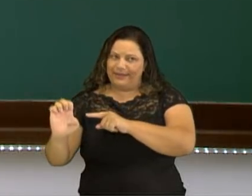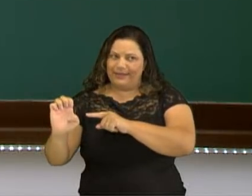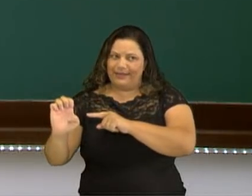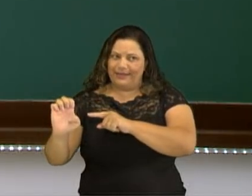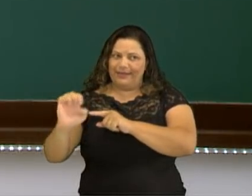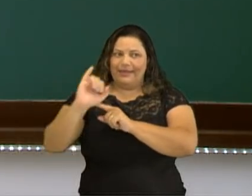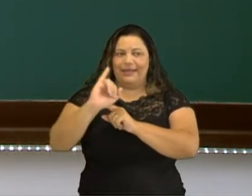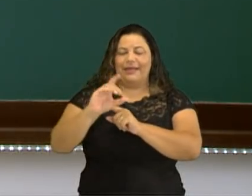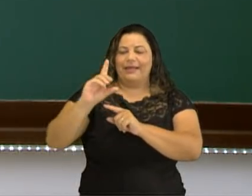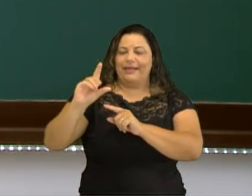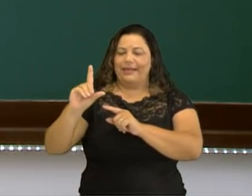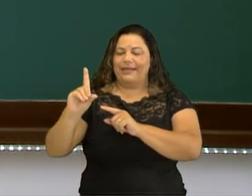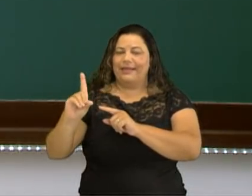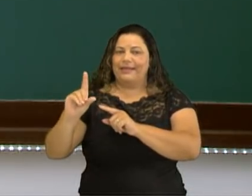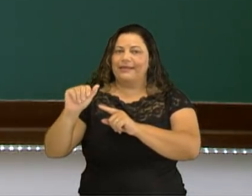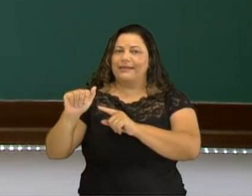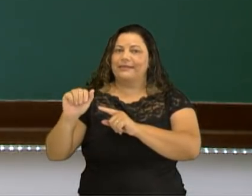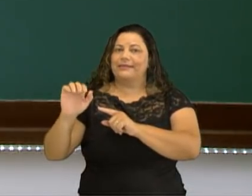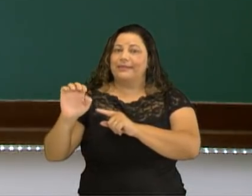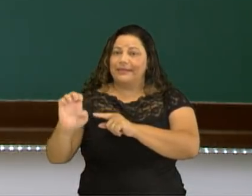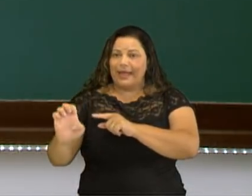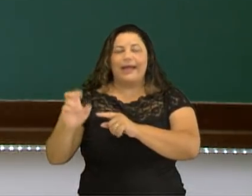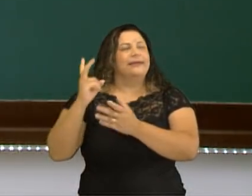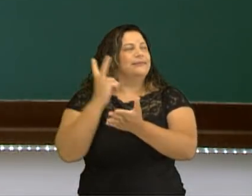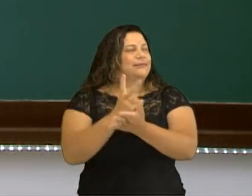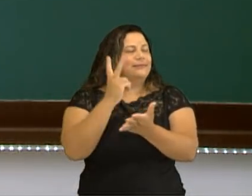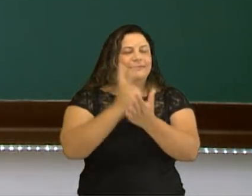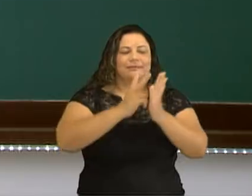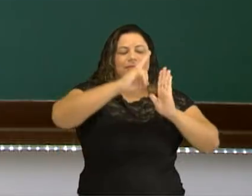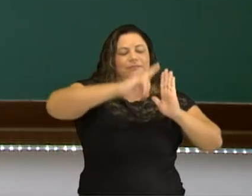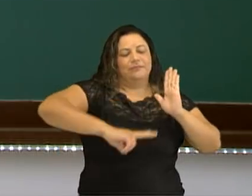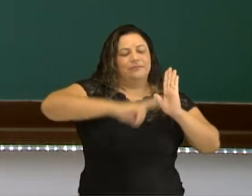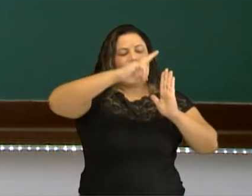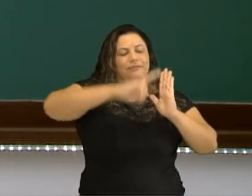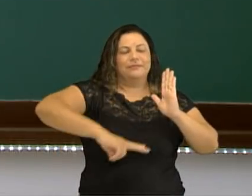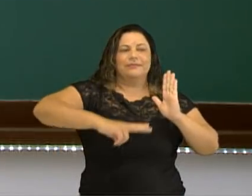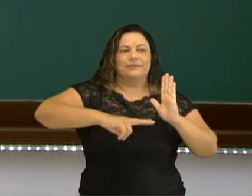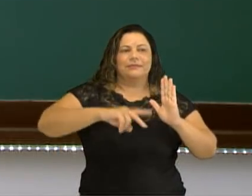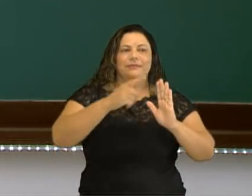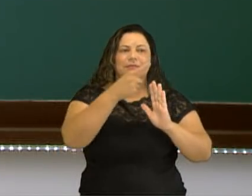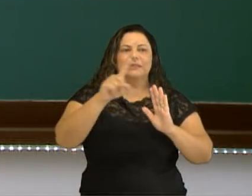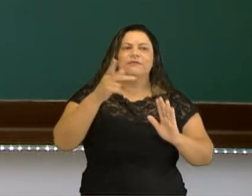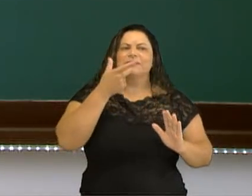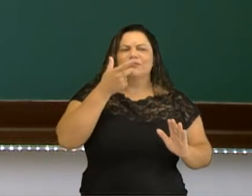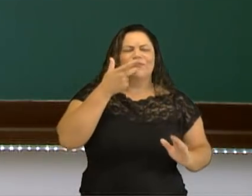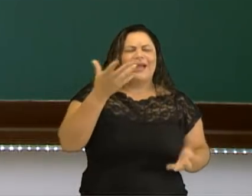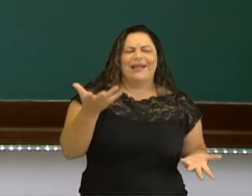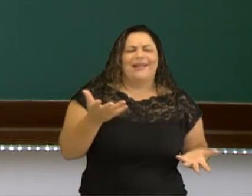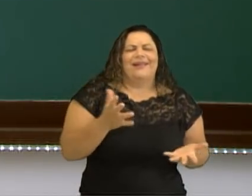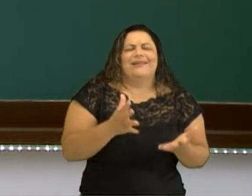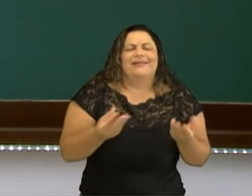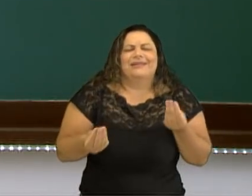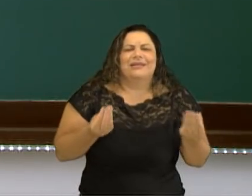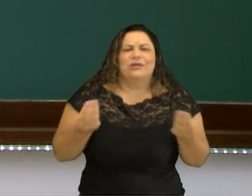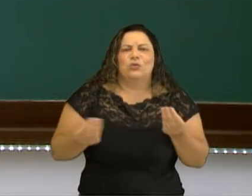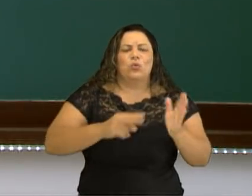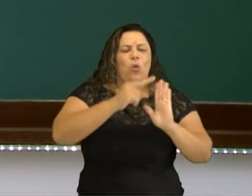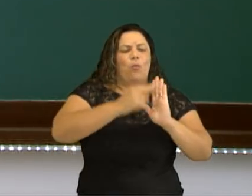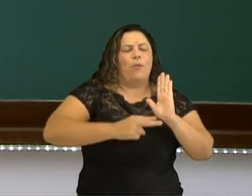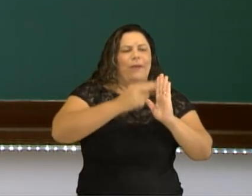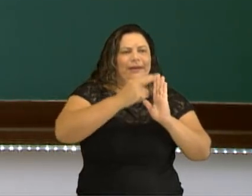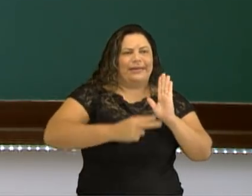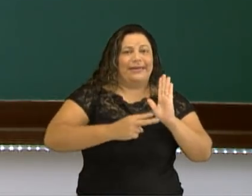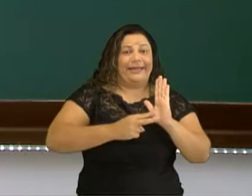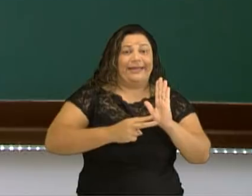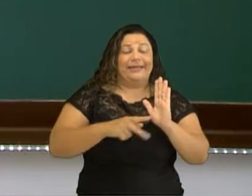Idae. Mas quando você for ler o nome, você não vai ler Hominidae, porque como esse nome está escrito